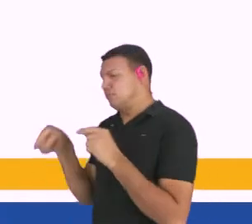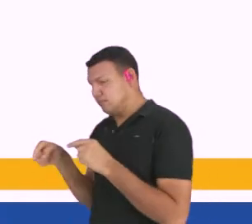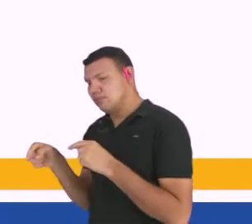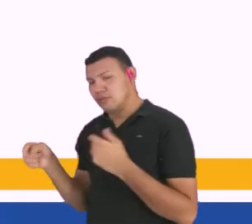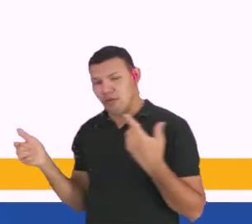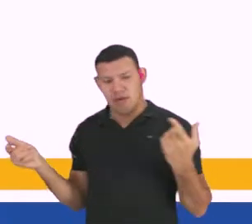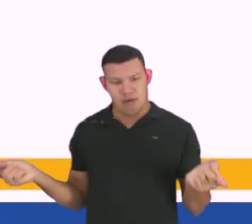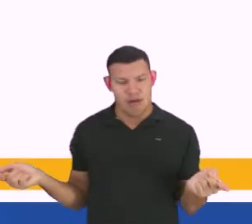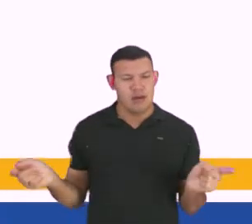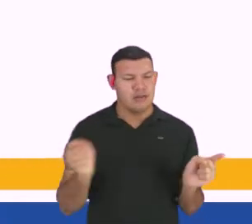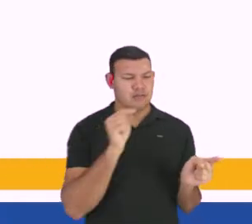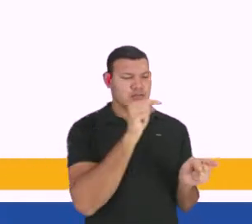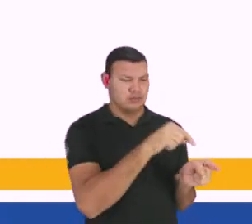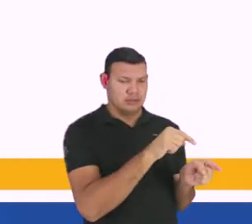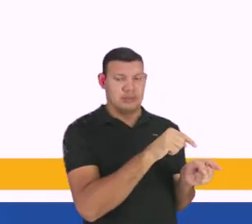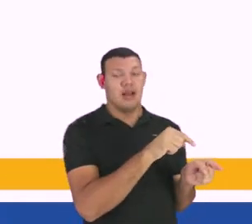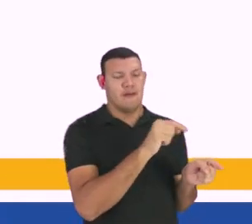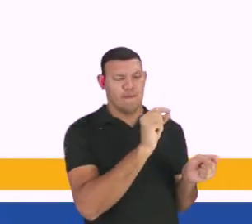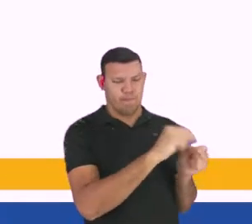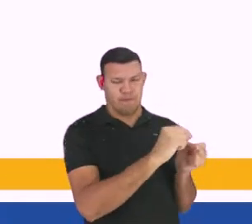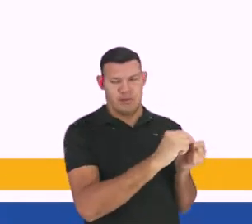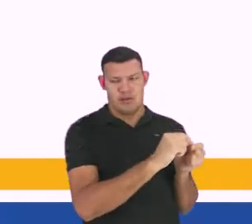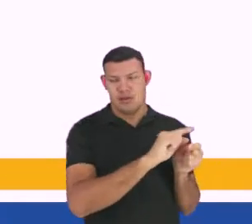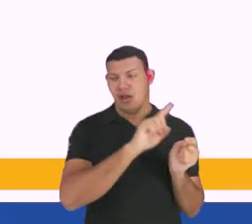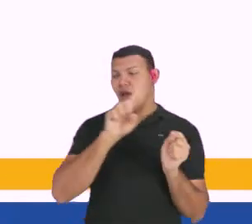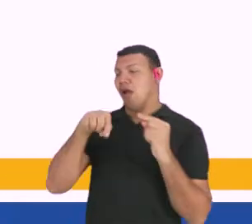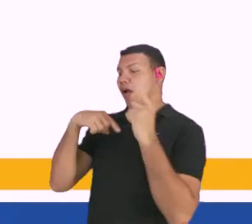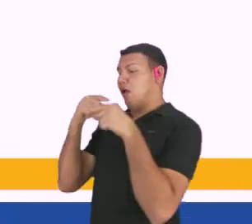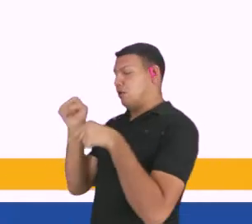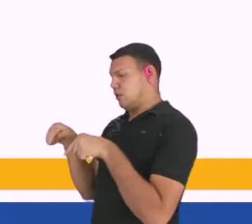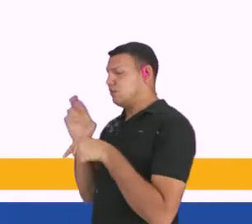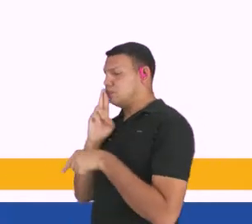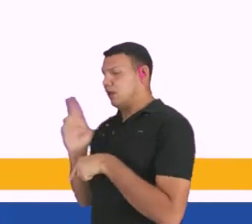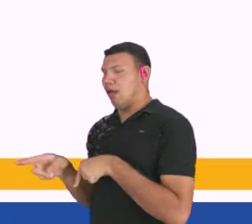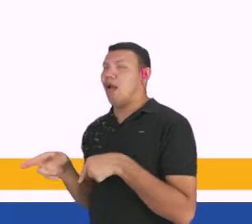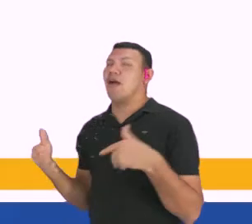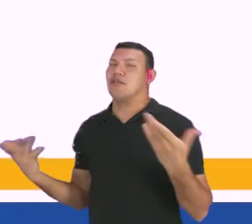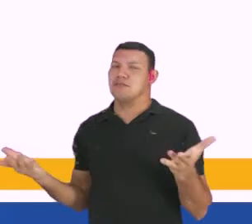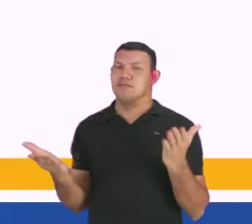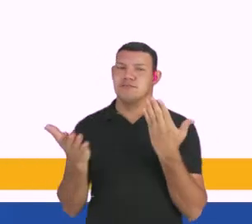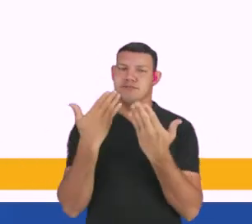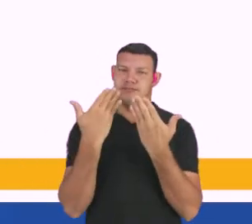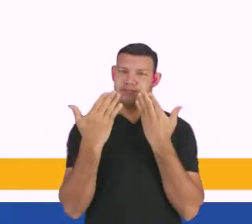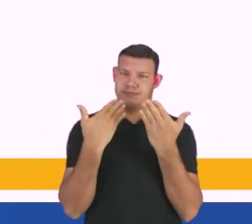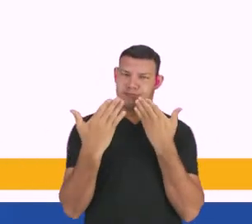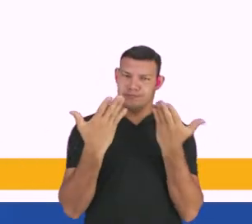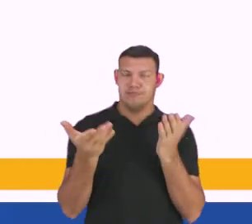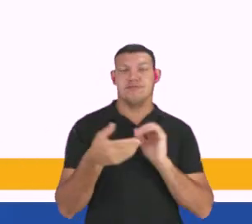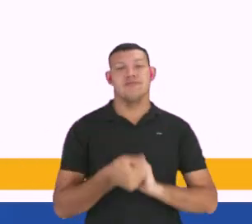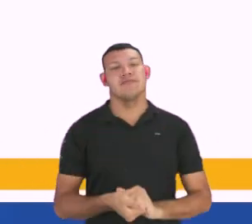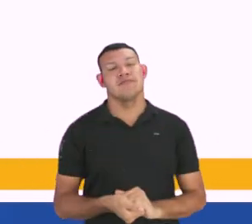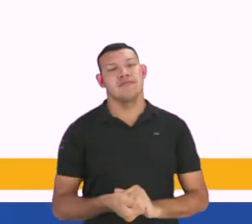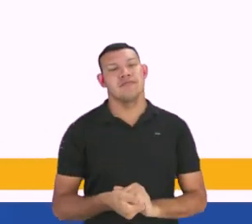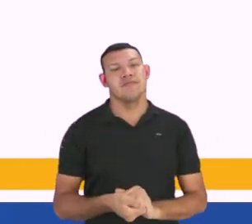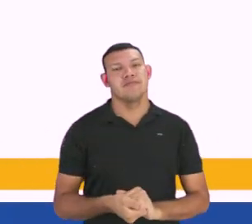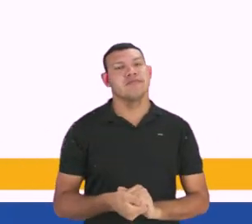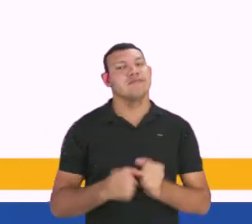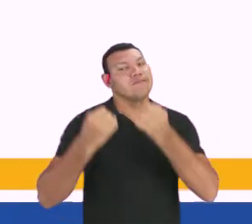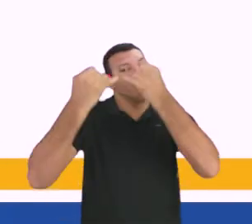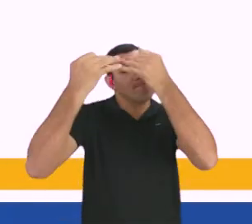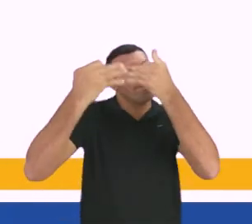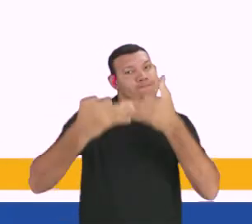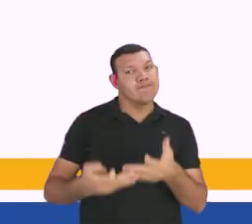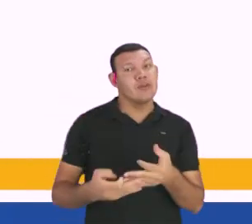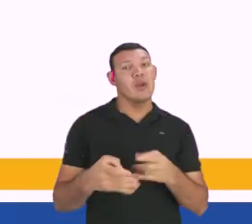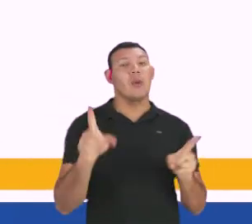nós chamamos de consequências, sempre associada ao assunto, à temática debatida. Ou seja, explica-se